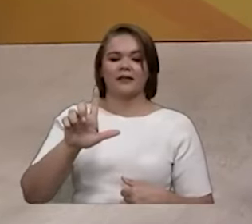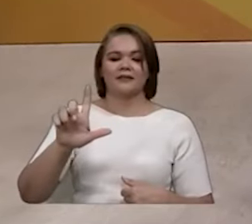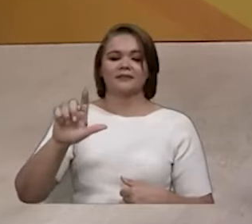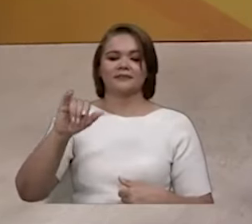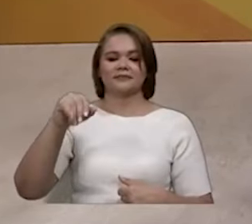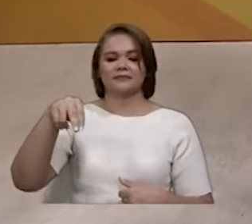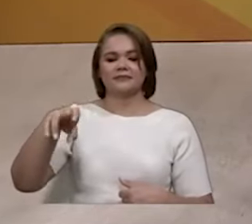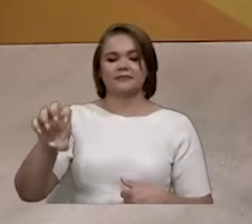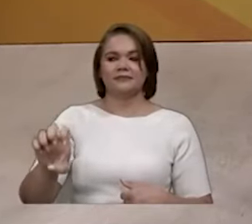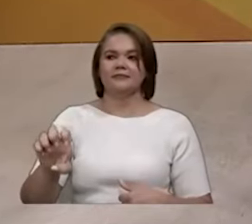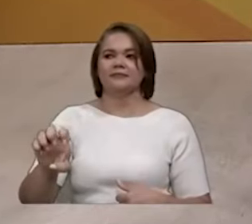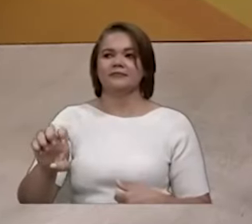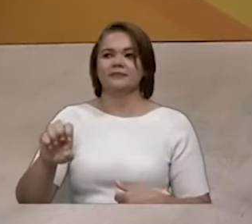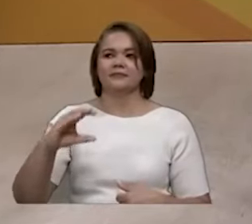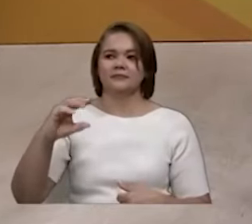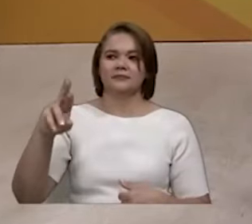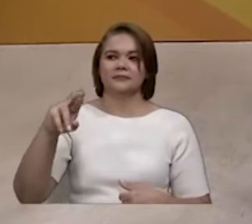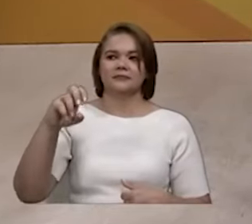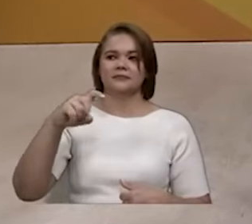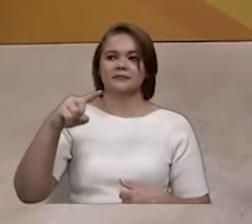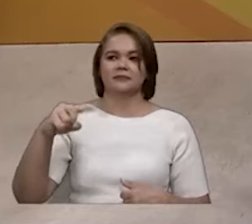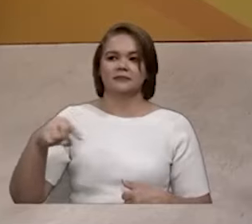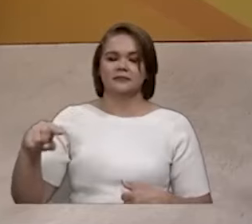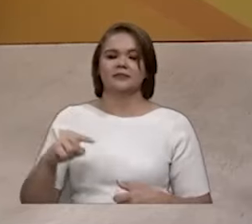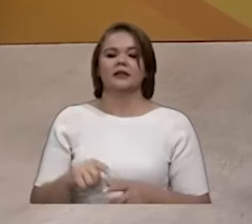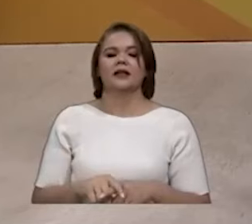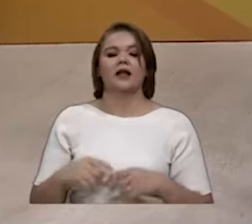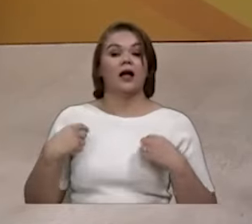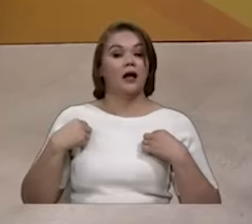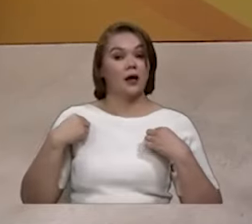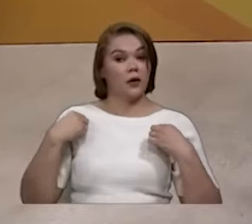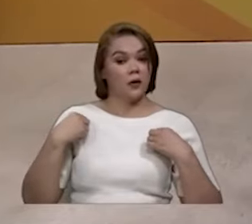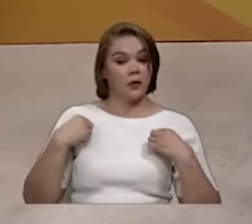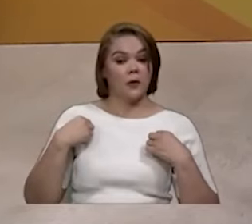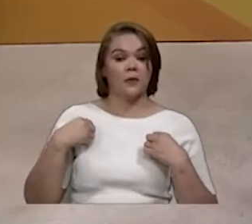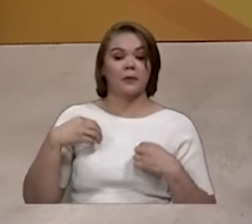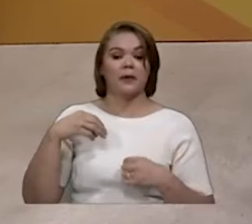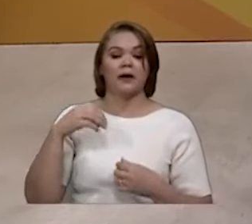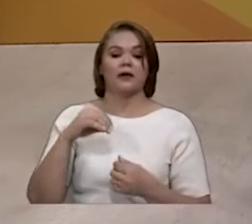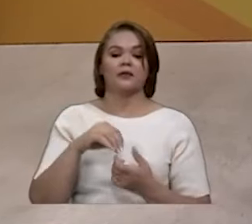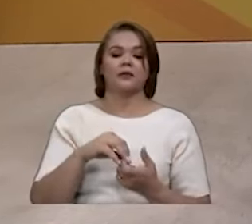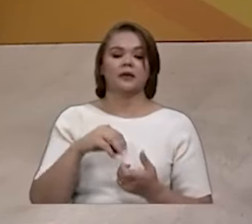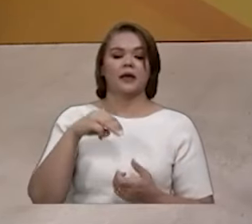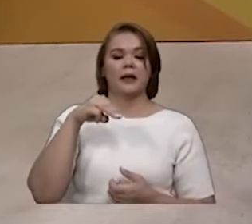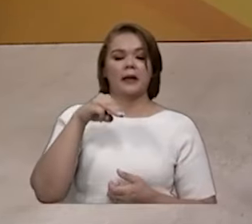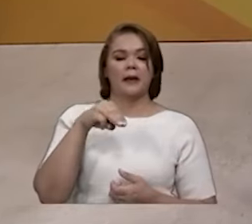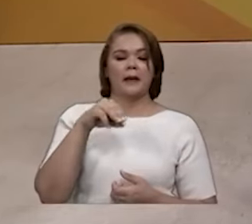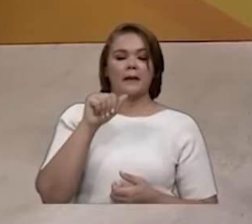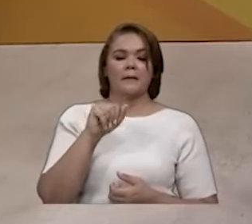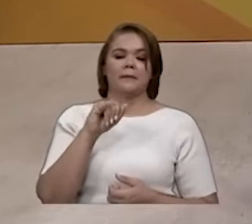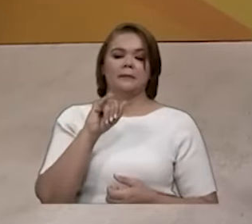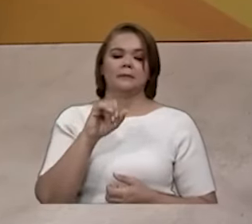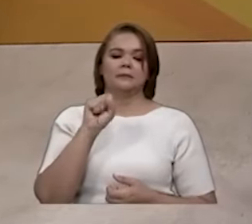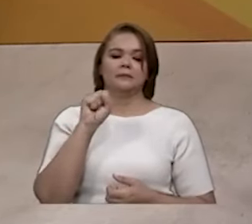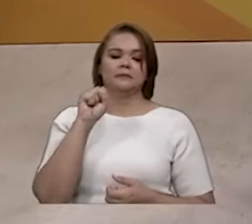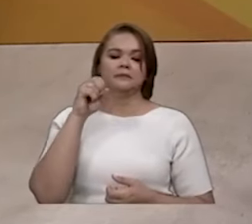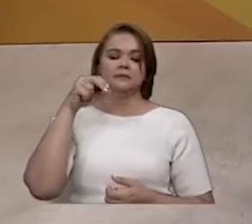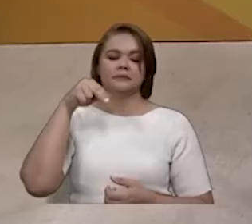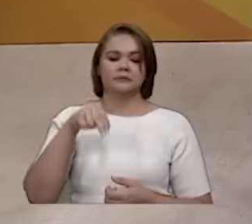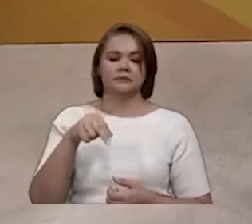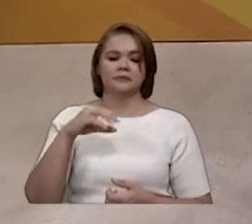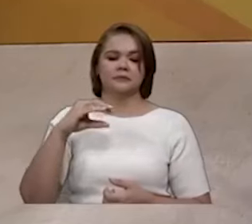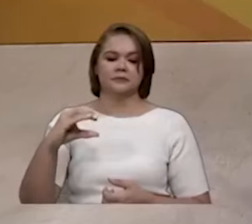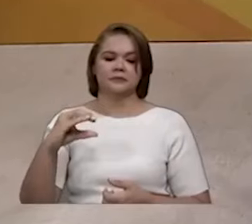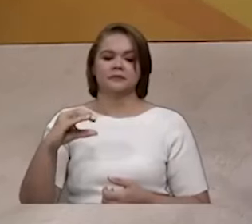Jaque tem um toque aí do Maison C underline Aracaju. Agradecer o Bruninho, o Alex